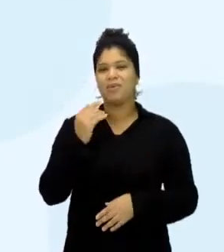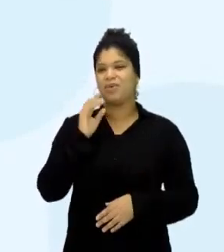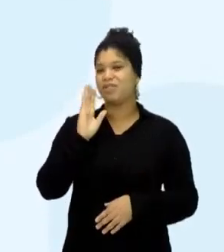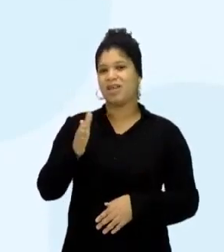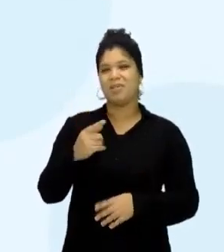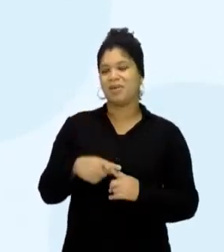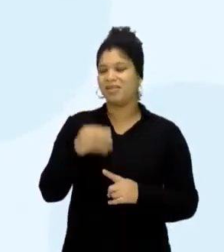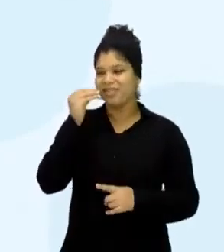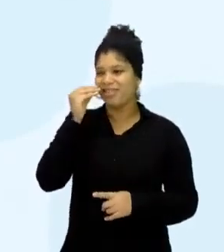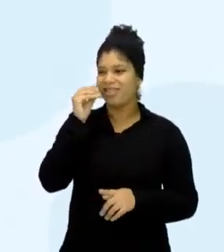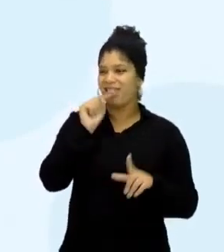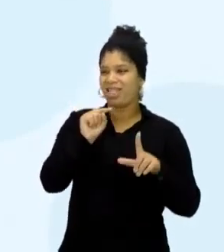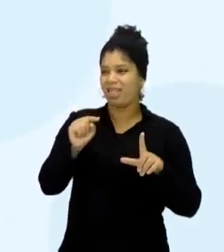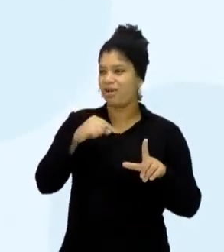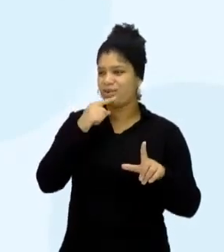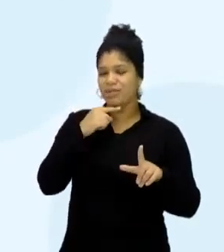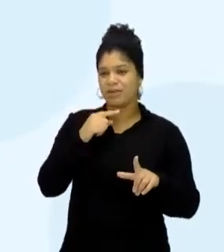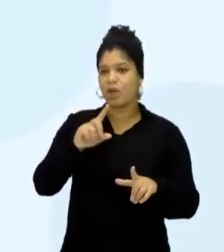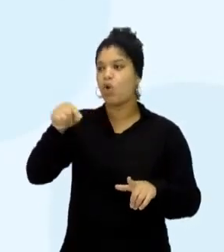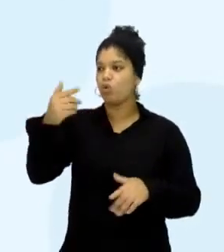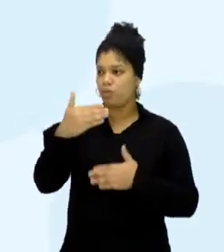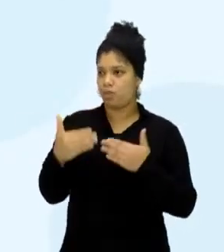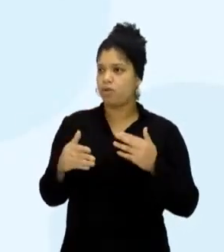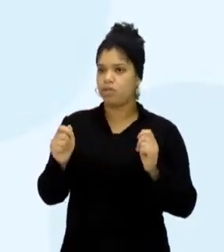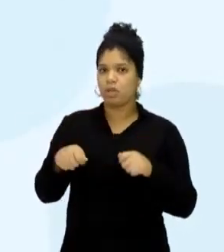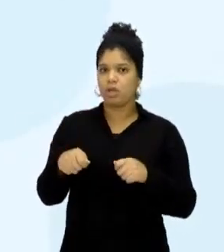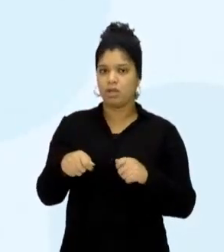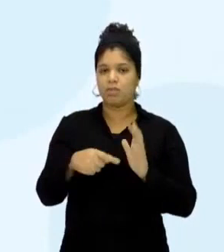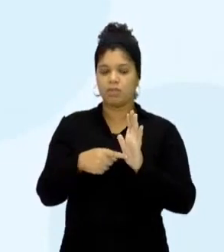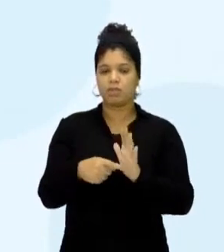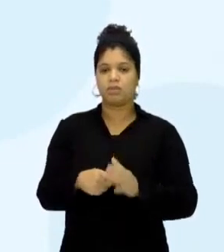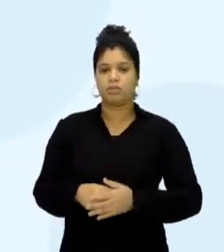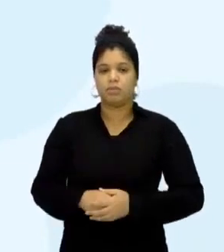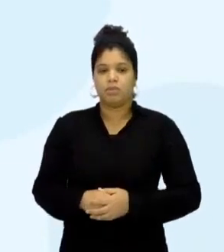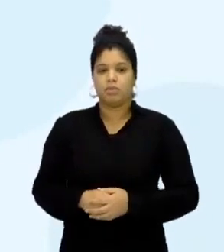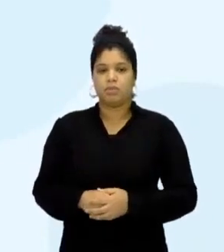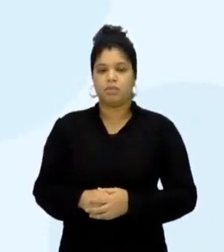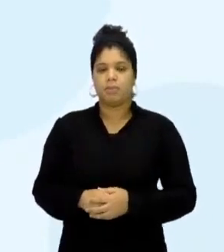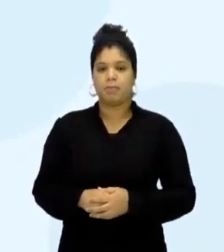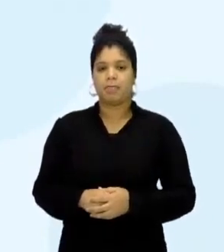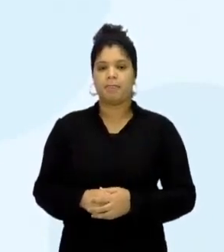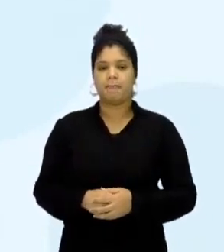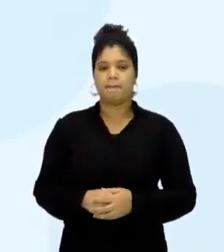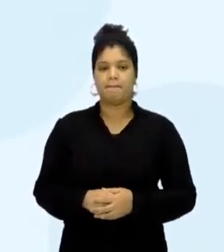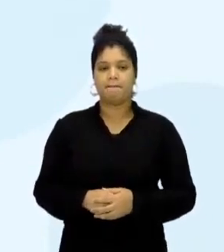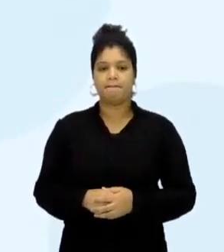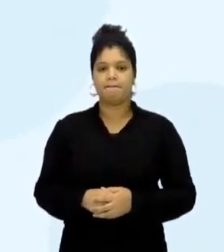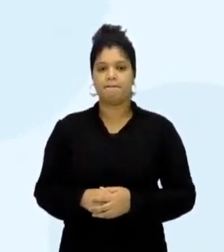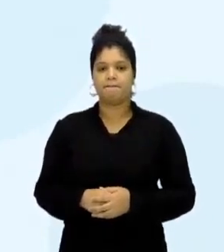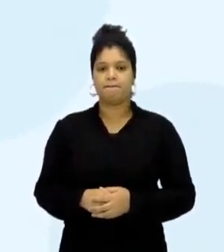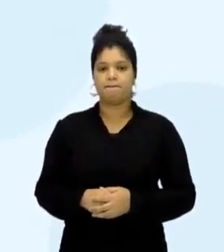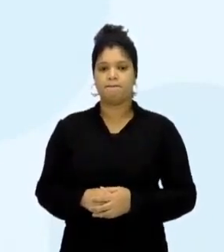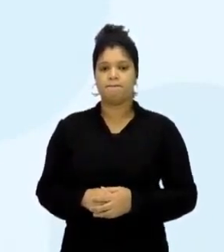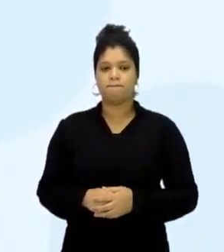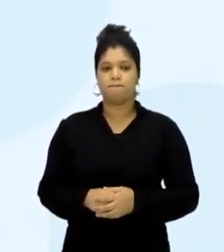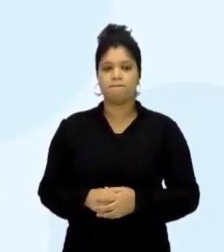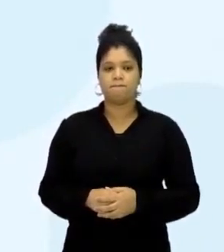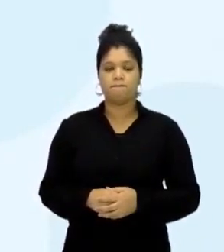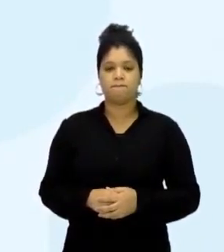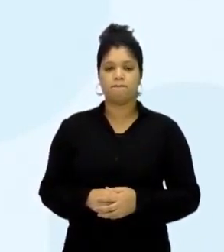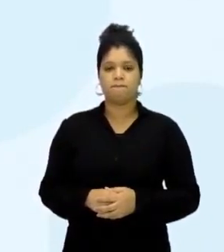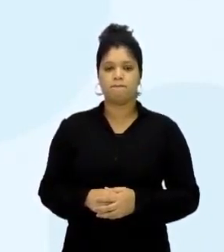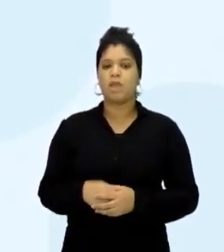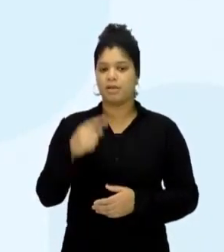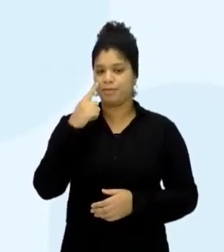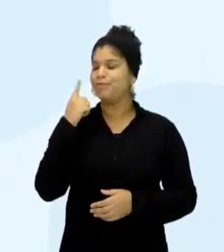professora Inês? Não vai ter jeito. Posso mostrar direto? Sim, Posso? sim. Então, deixa eu acionar a caneta de novo. E vamos que vamos. Então, a gente tem